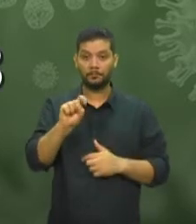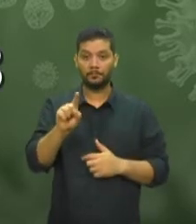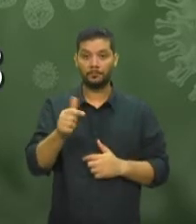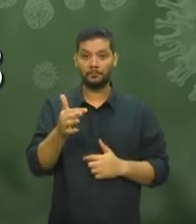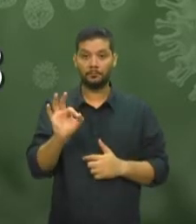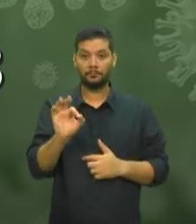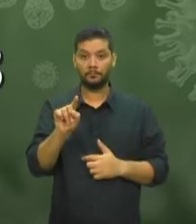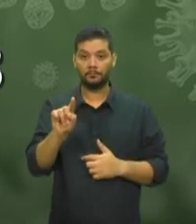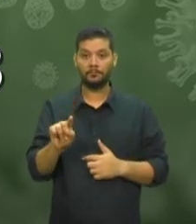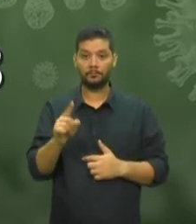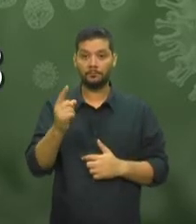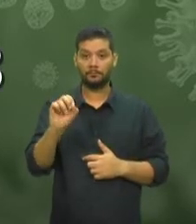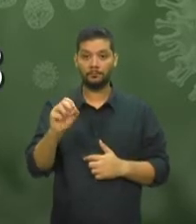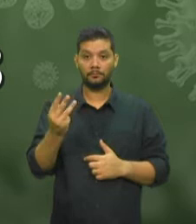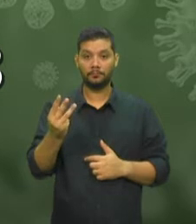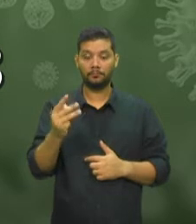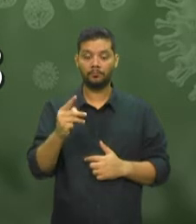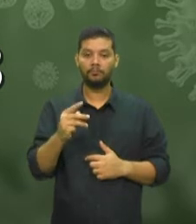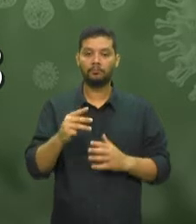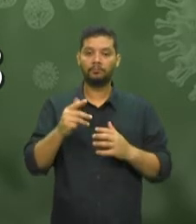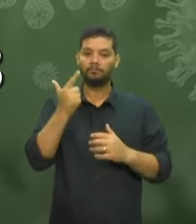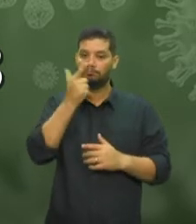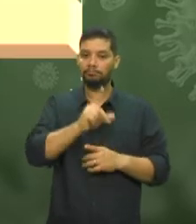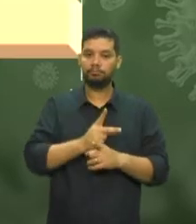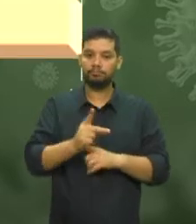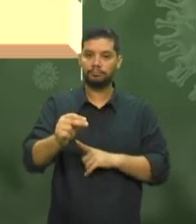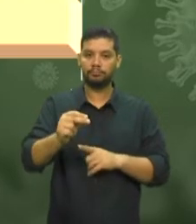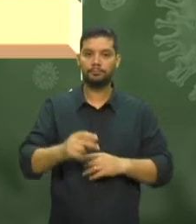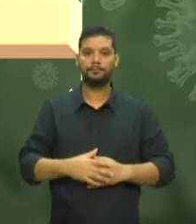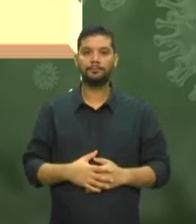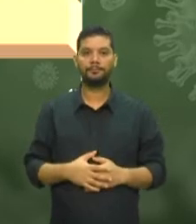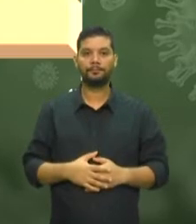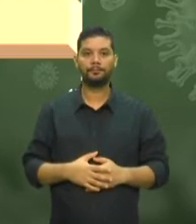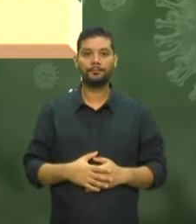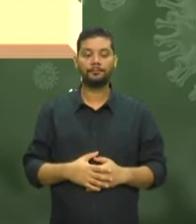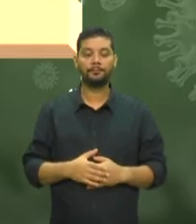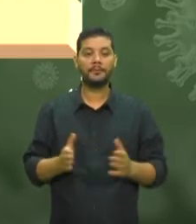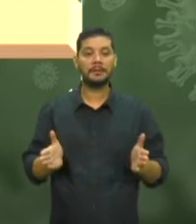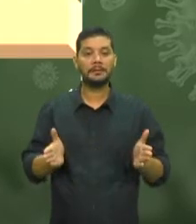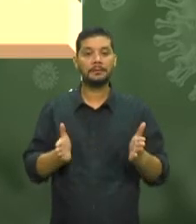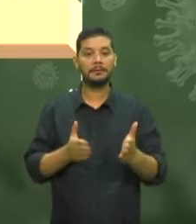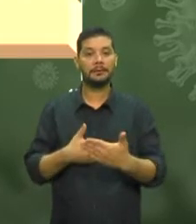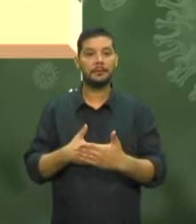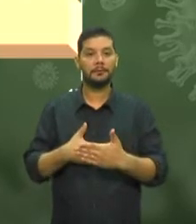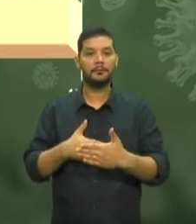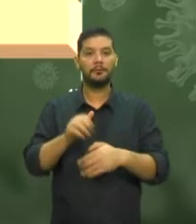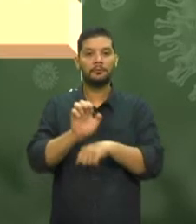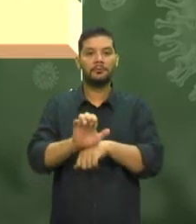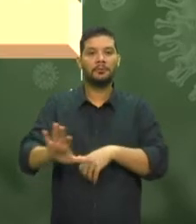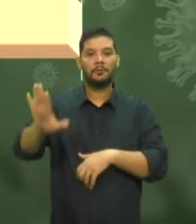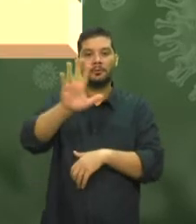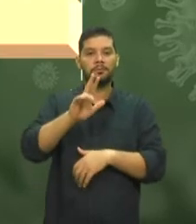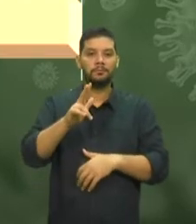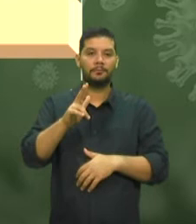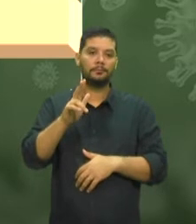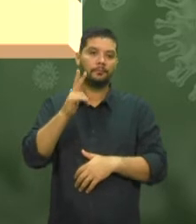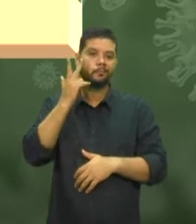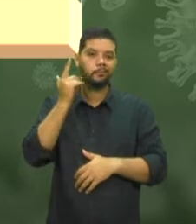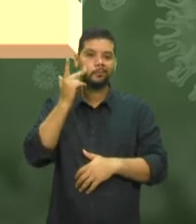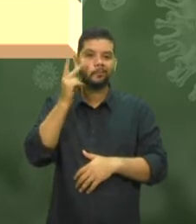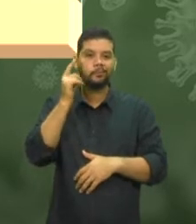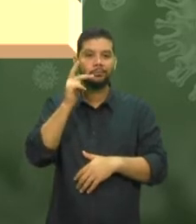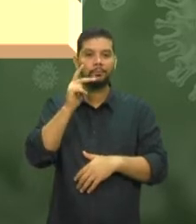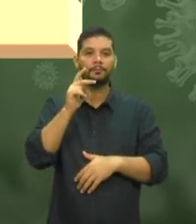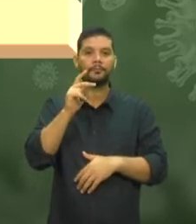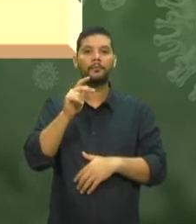810.103 pessoas foram curadas do coronavírus. O IntegraSUS mostra ainda a taxa de ocupação nas UTIs do Ceará, que chegou a